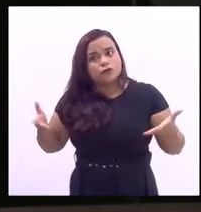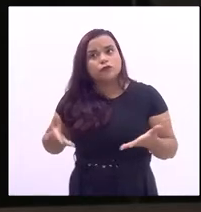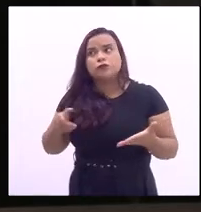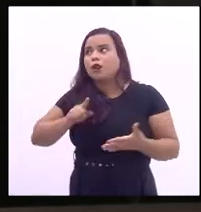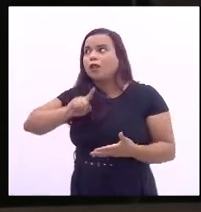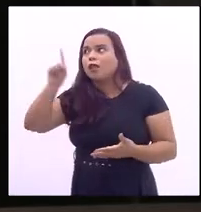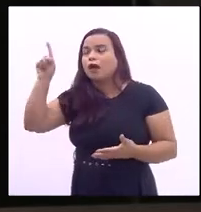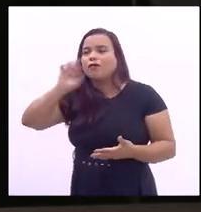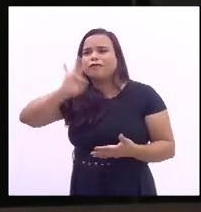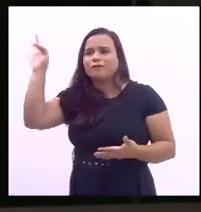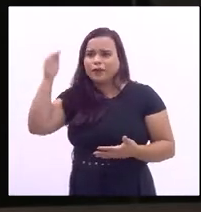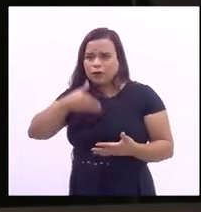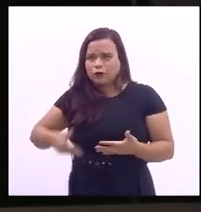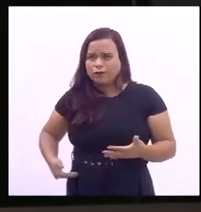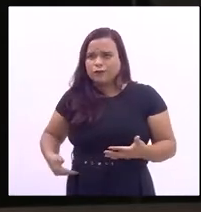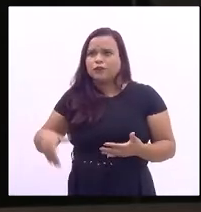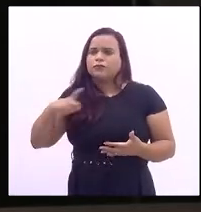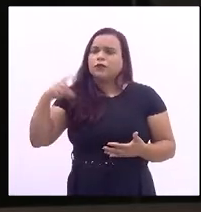Federal